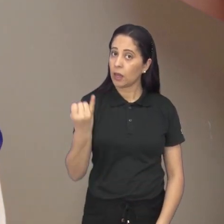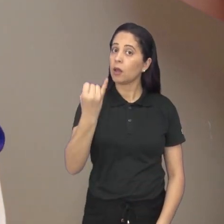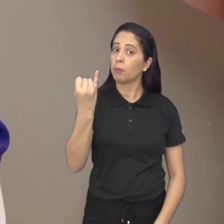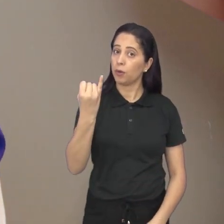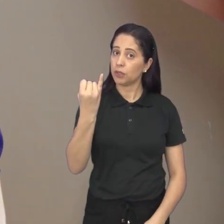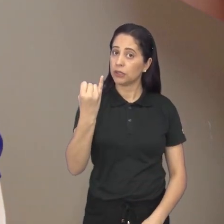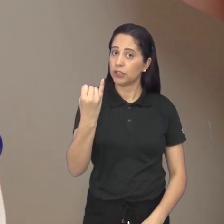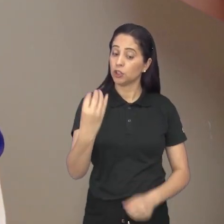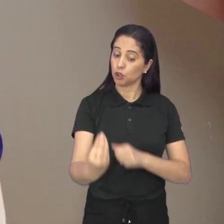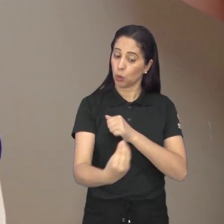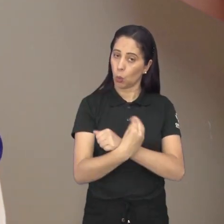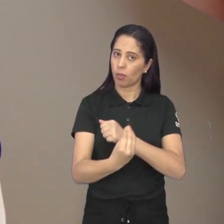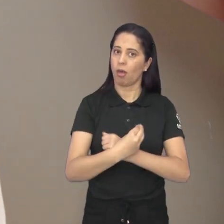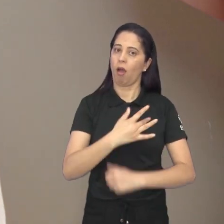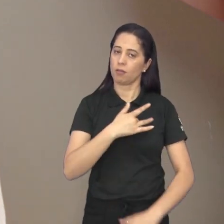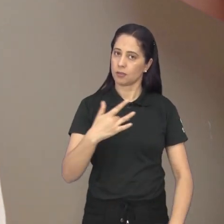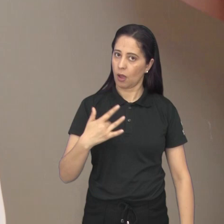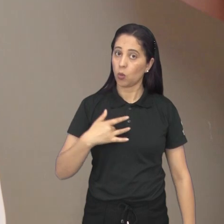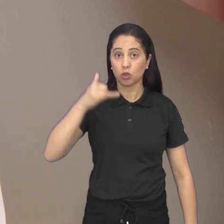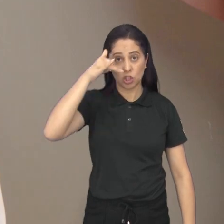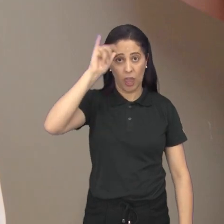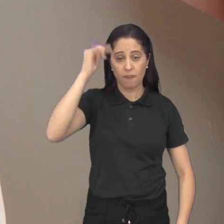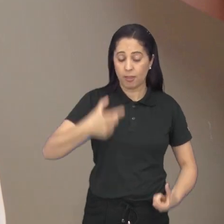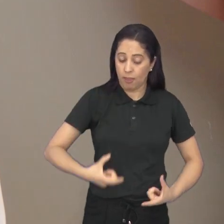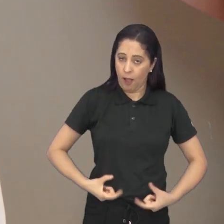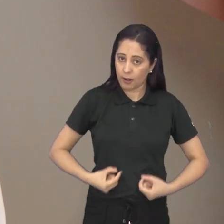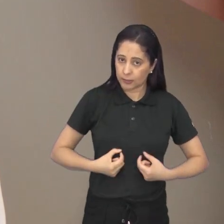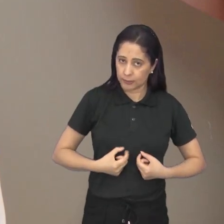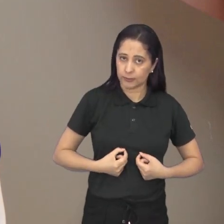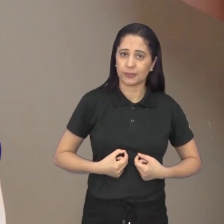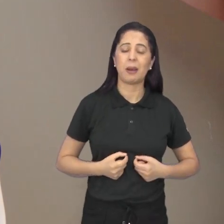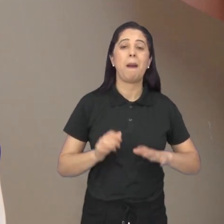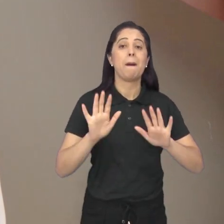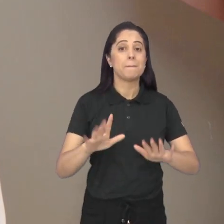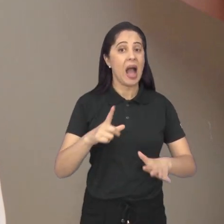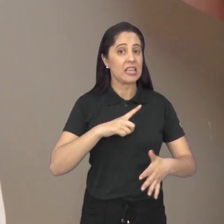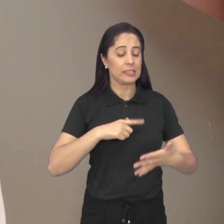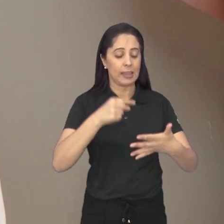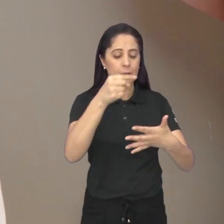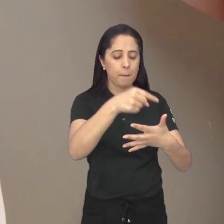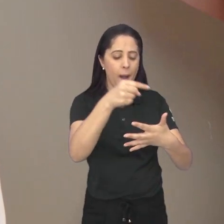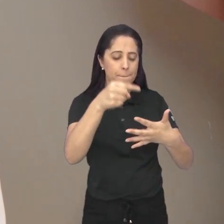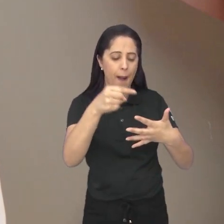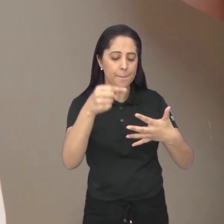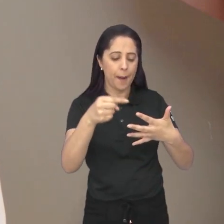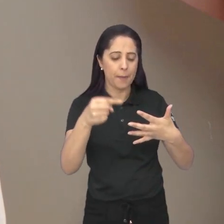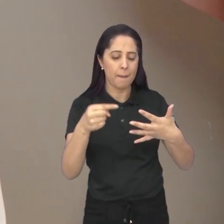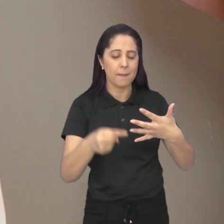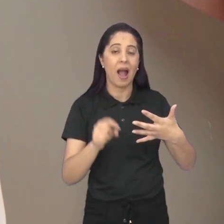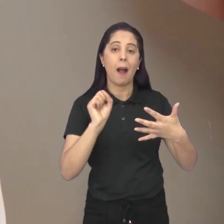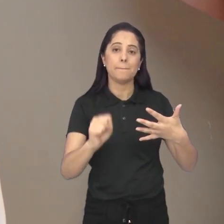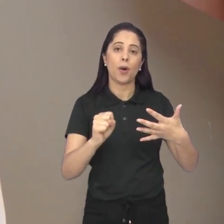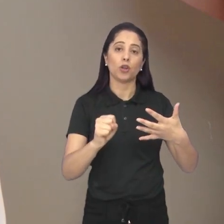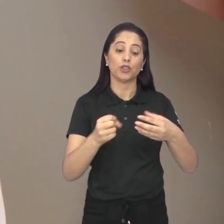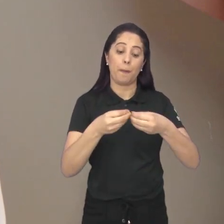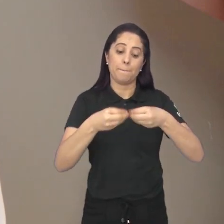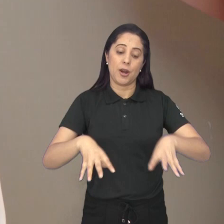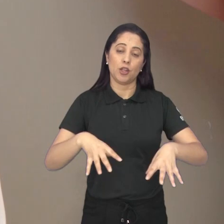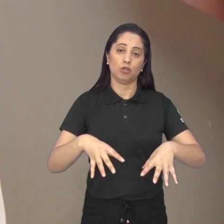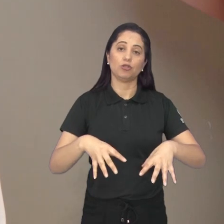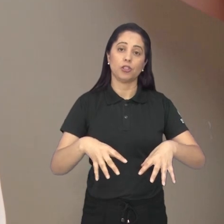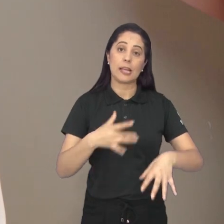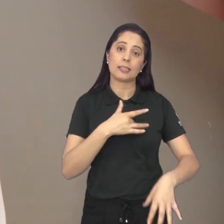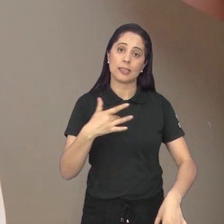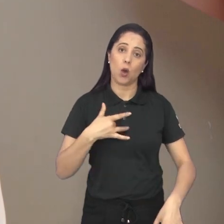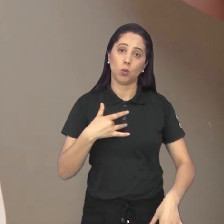da gente prevenir o câncer de intestino. Importante falar que vários fatores podem contribuir com o aparecimento do câncer